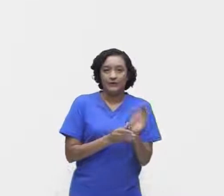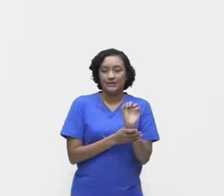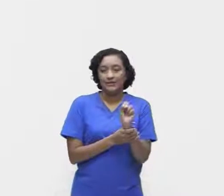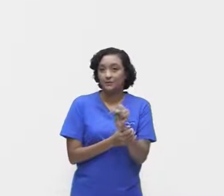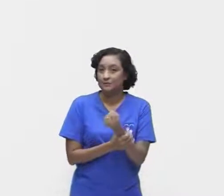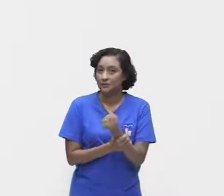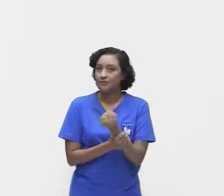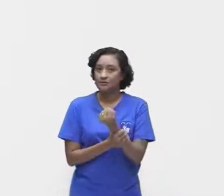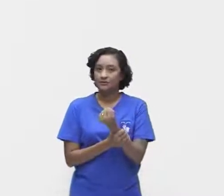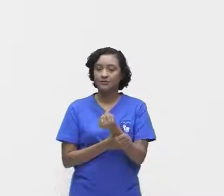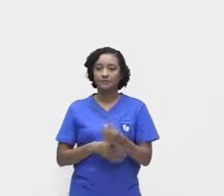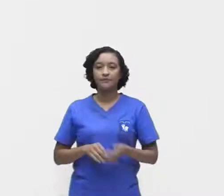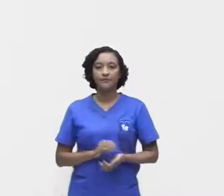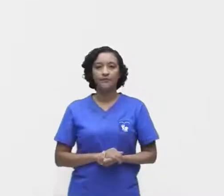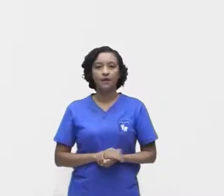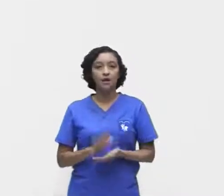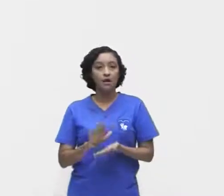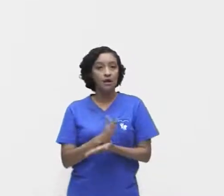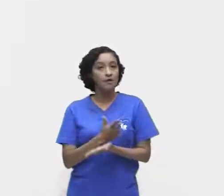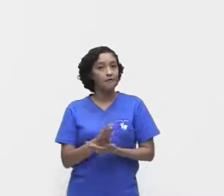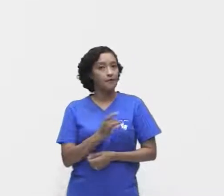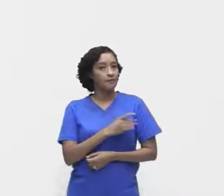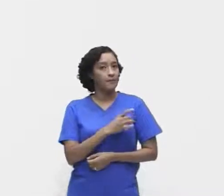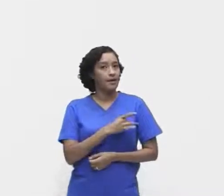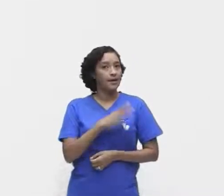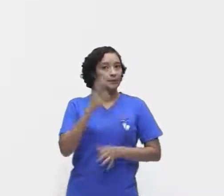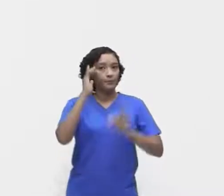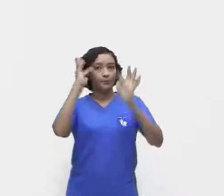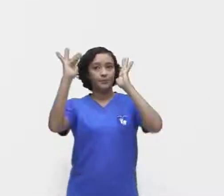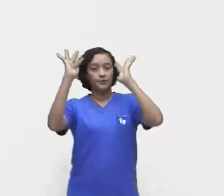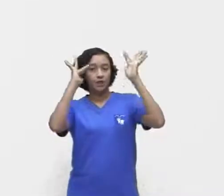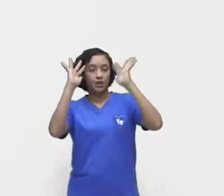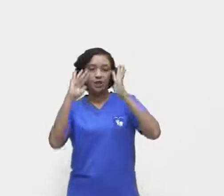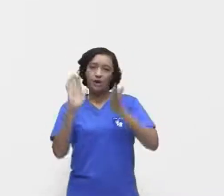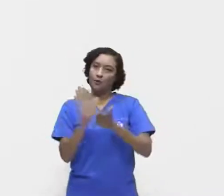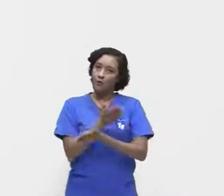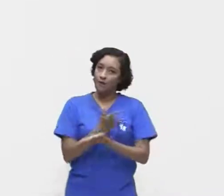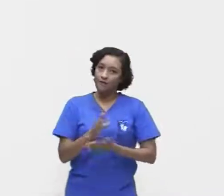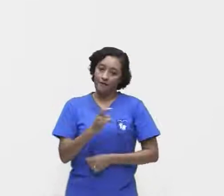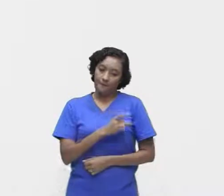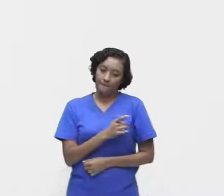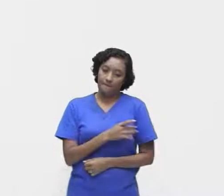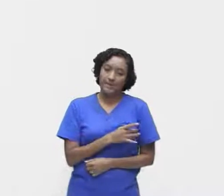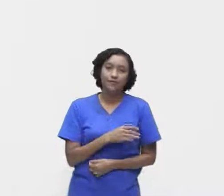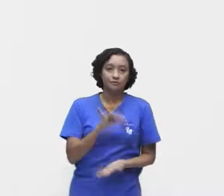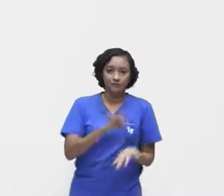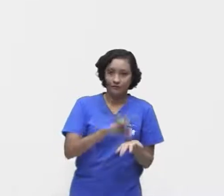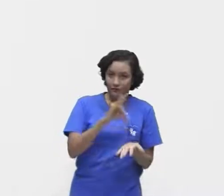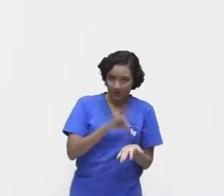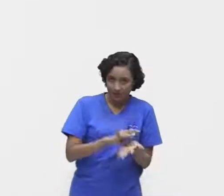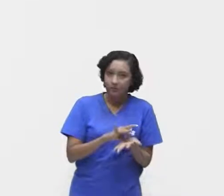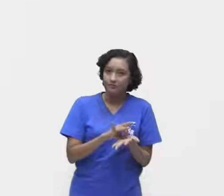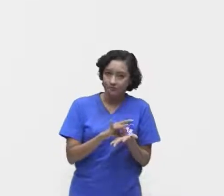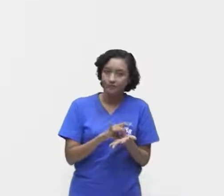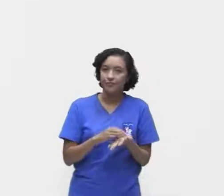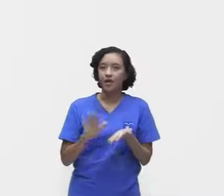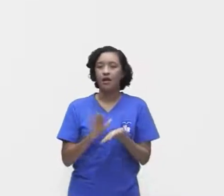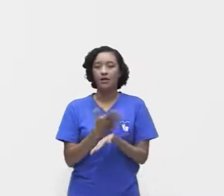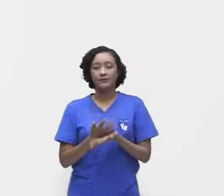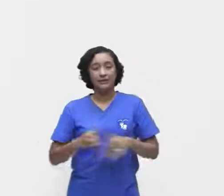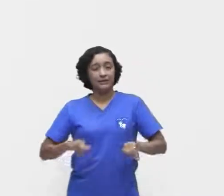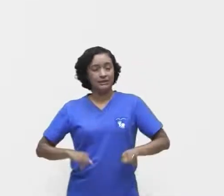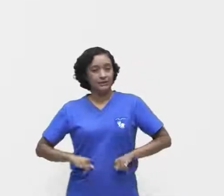medo de algo real ou tão imaginário. Sim. Ou então por ela estar sofrendo alguma situação, né,